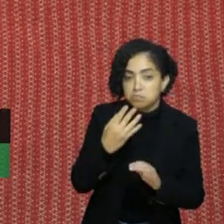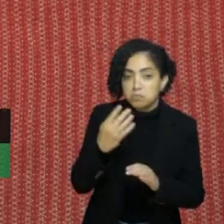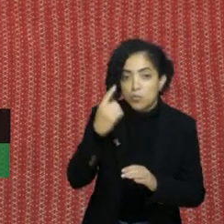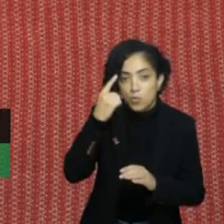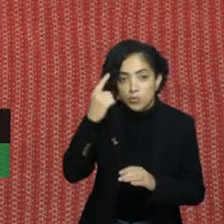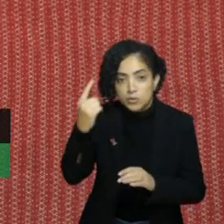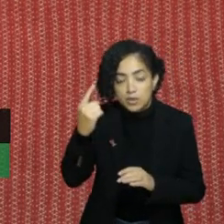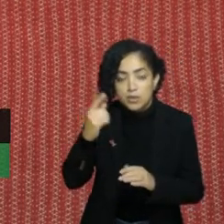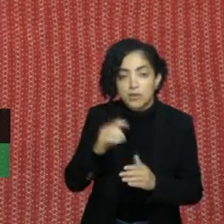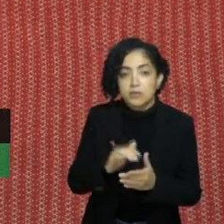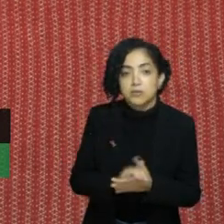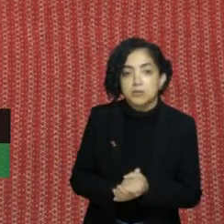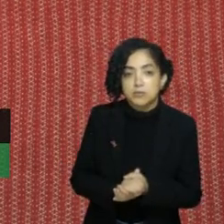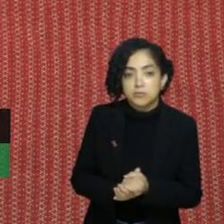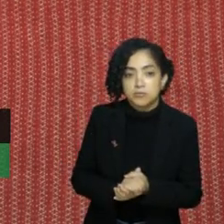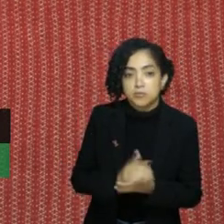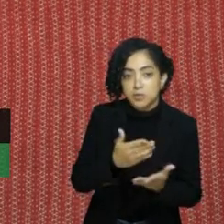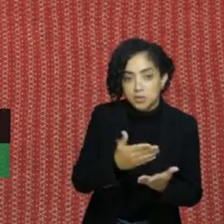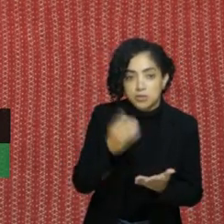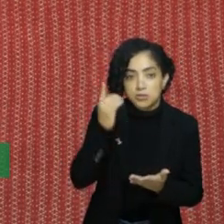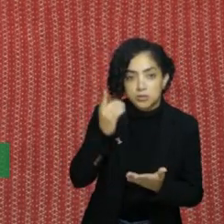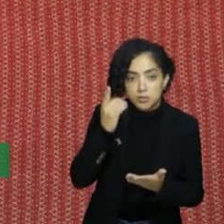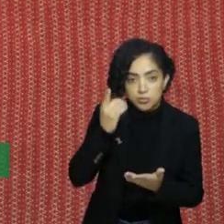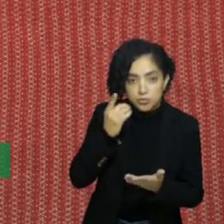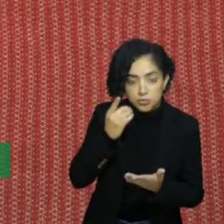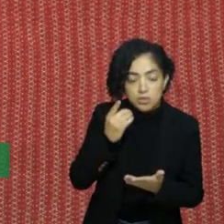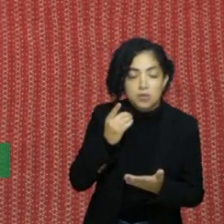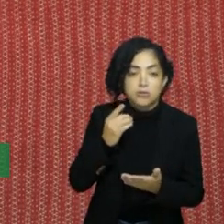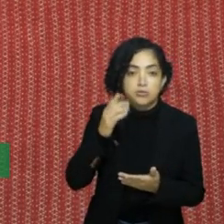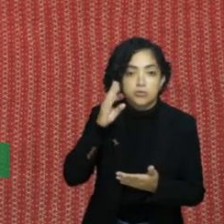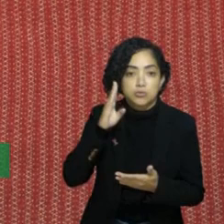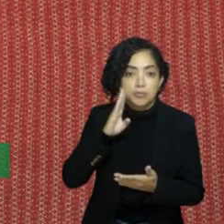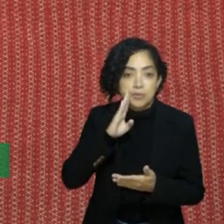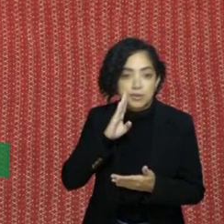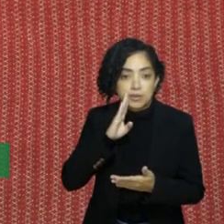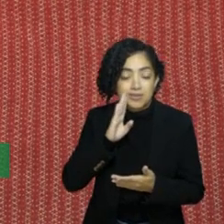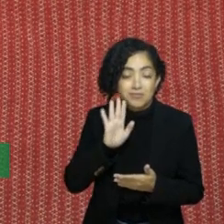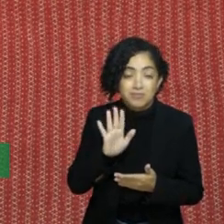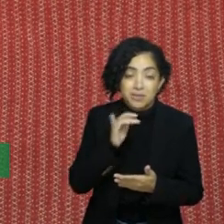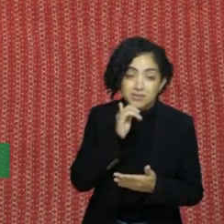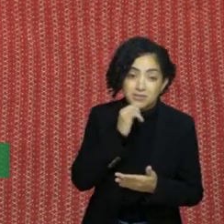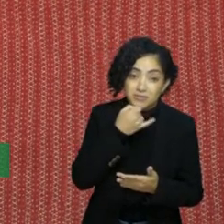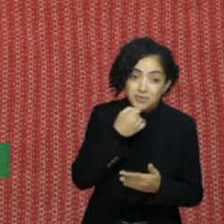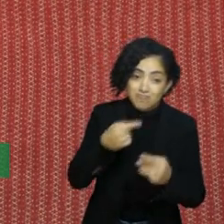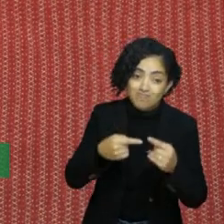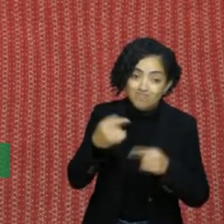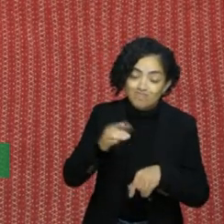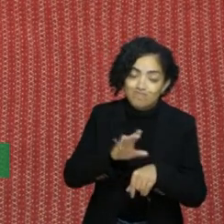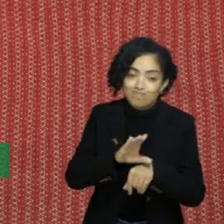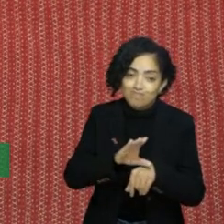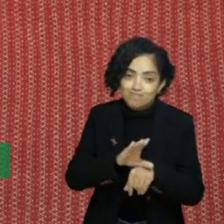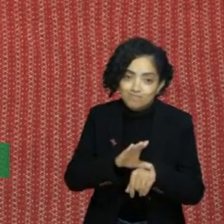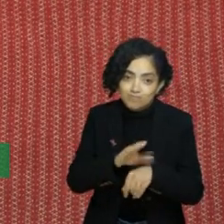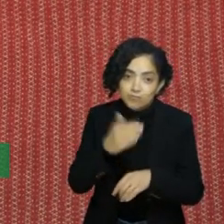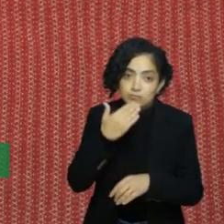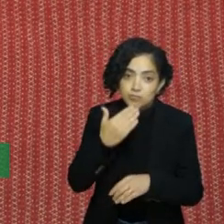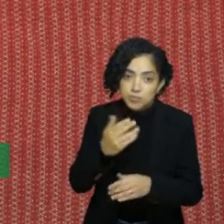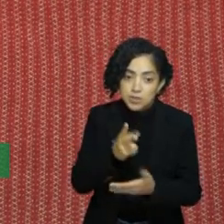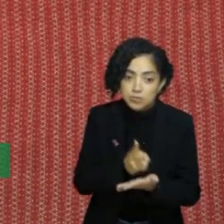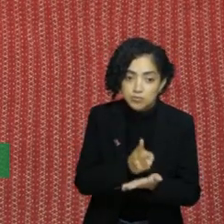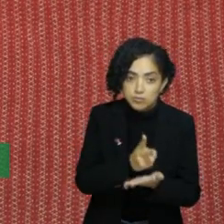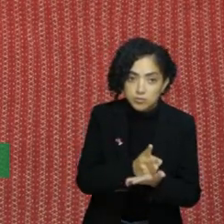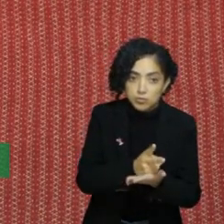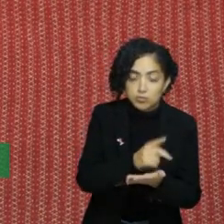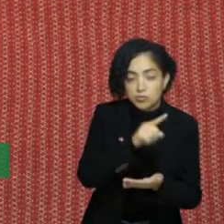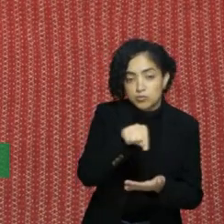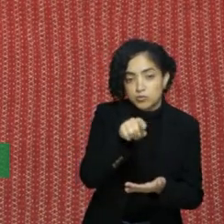nosso deputado da base, deputado Berlanda, mas, infelizmente, pela inconstitucionalidade, a gente pede a manutenção do voto, do